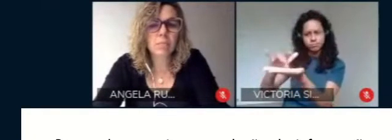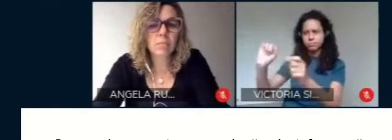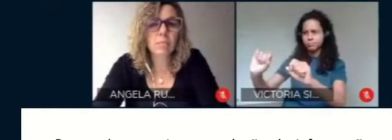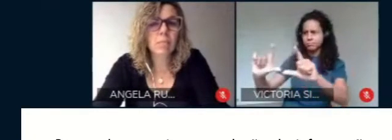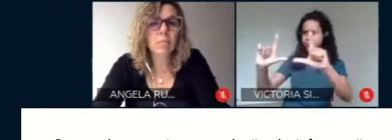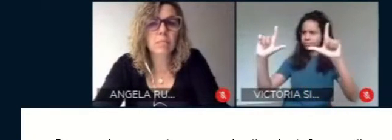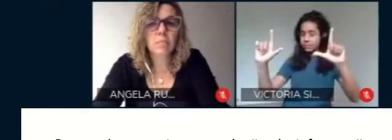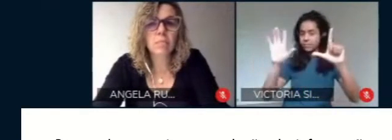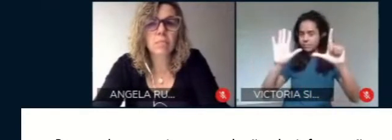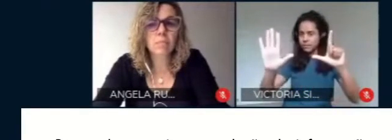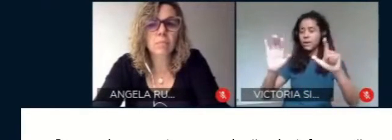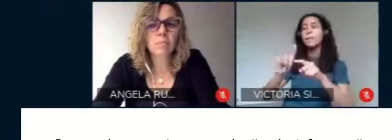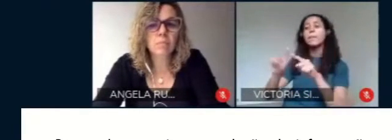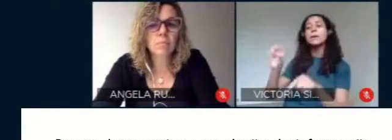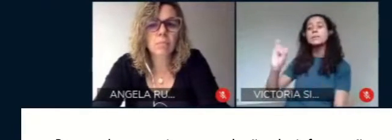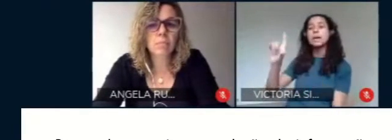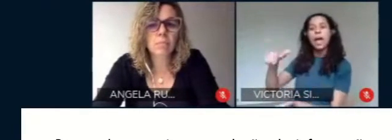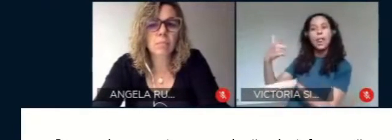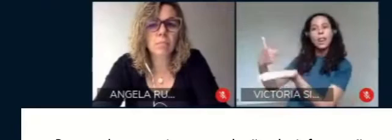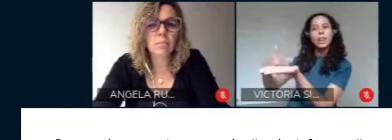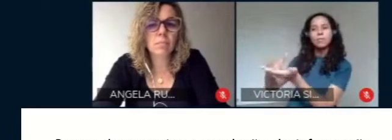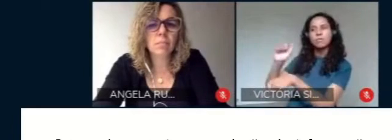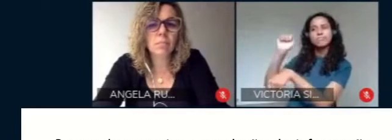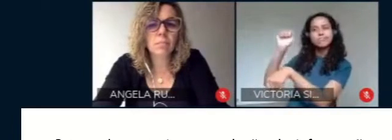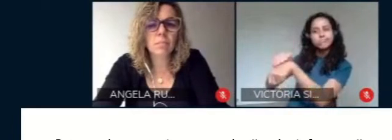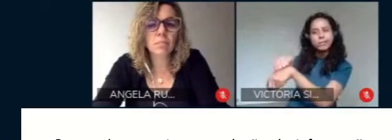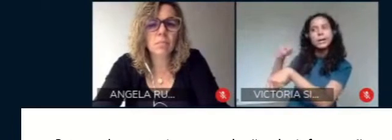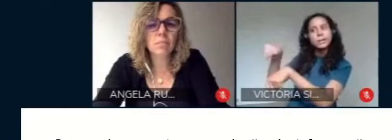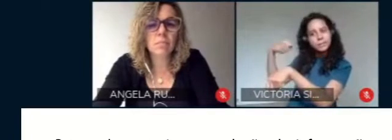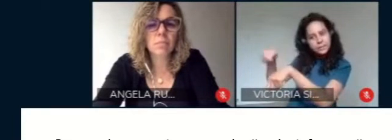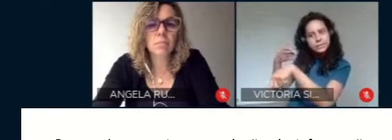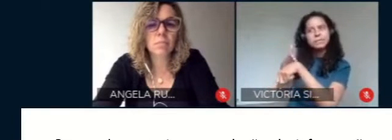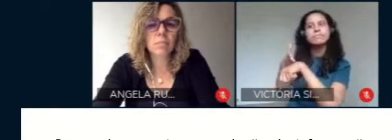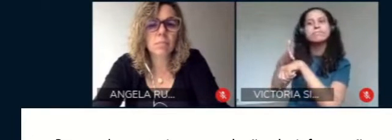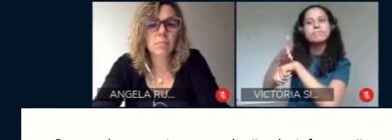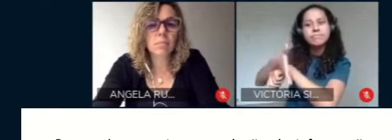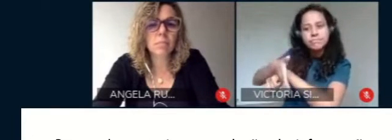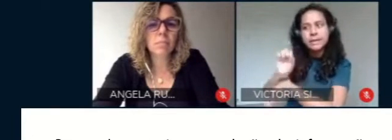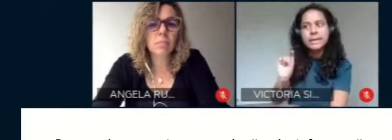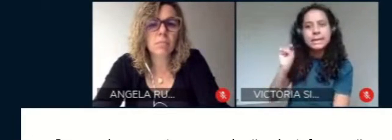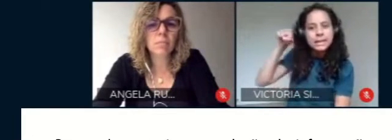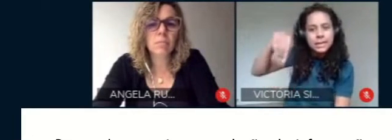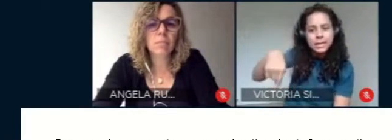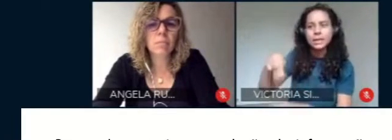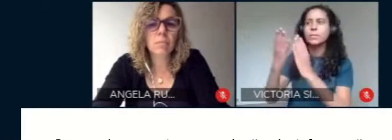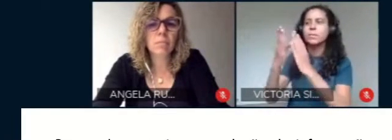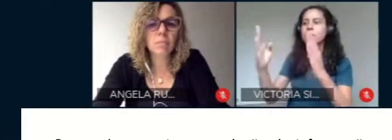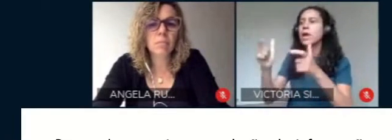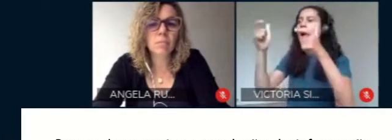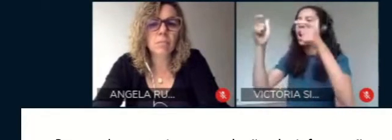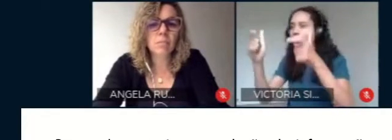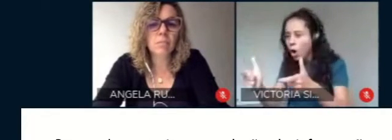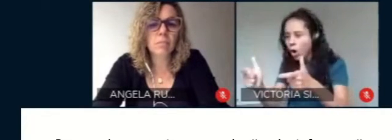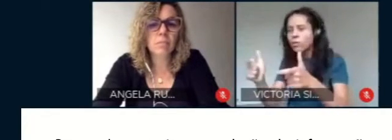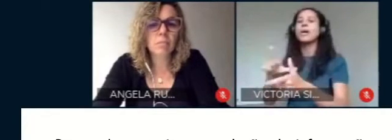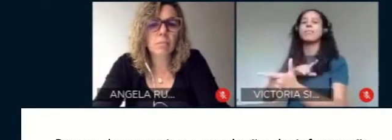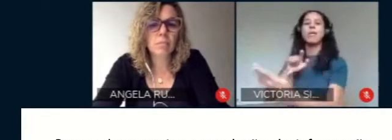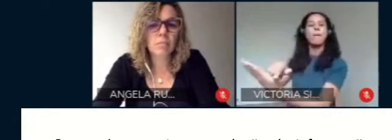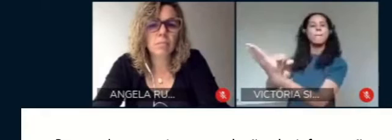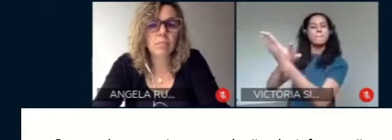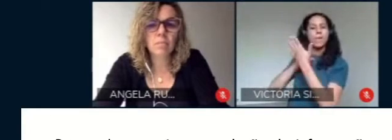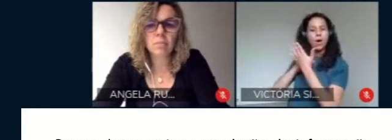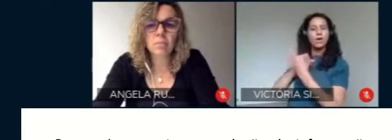for um livro físico, vocês vão ter a localização dele, inclusive indicando qual a biblioteca que